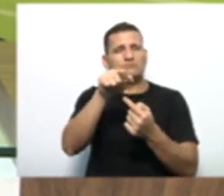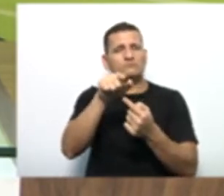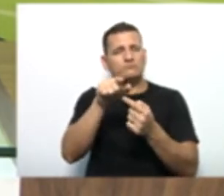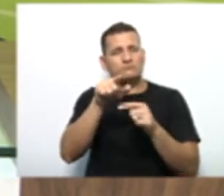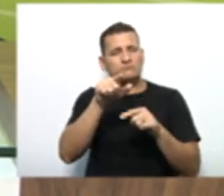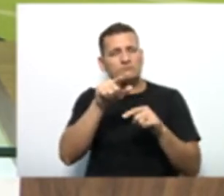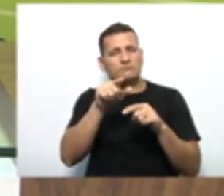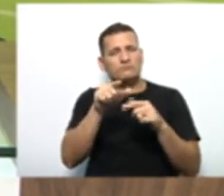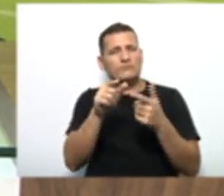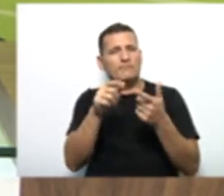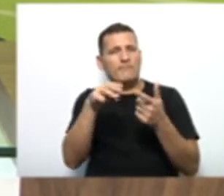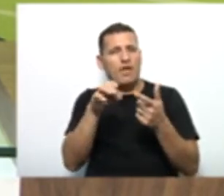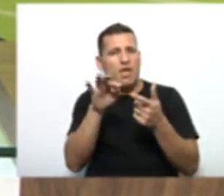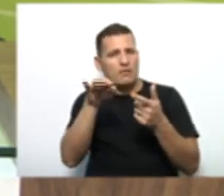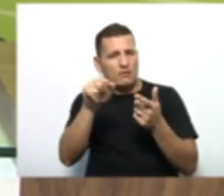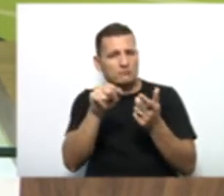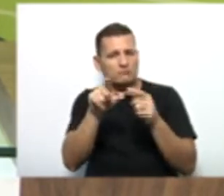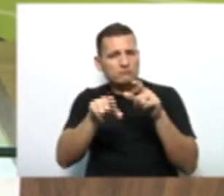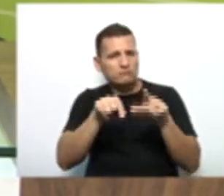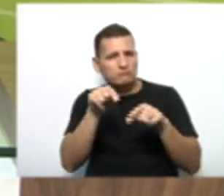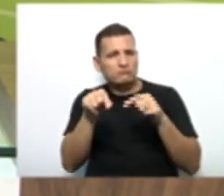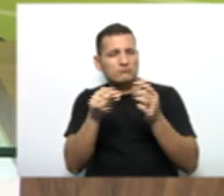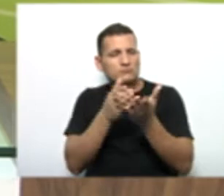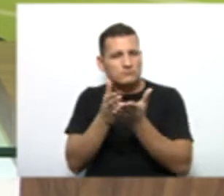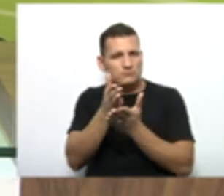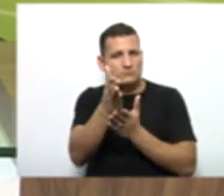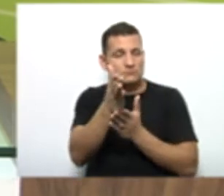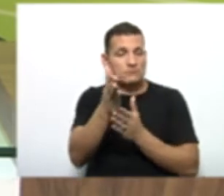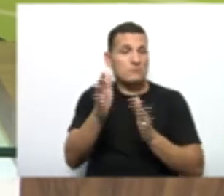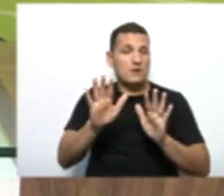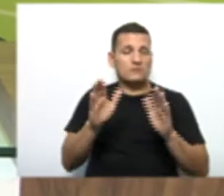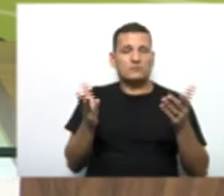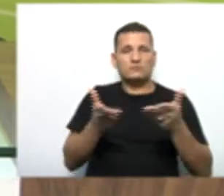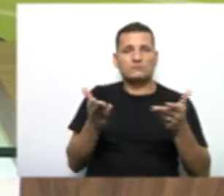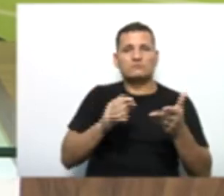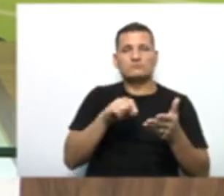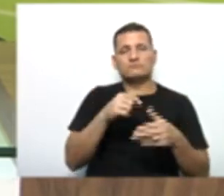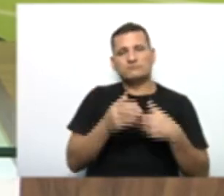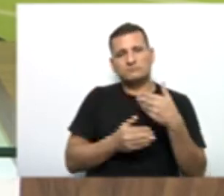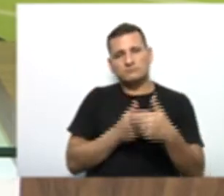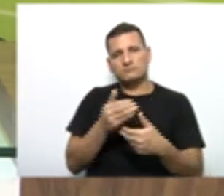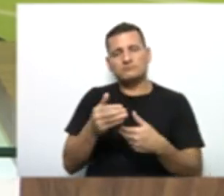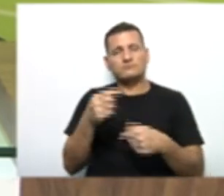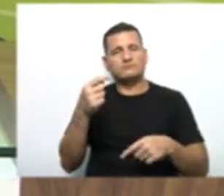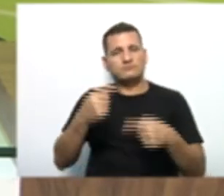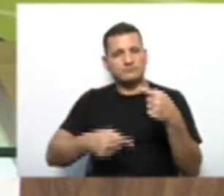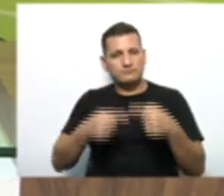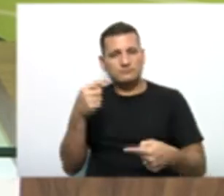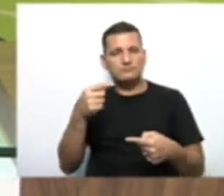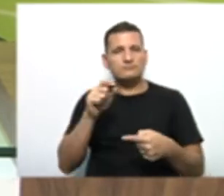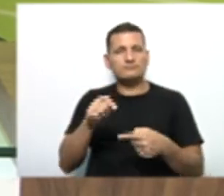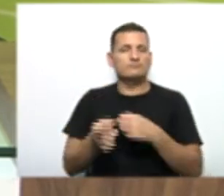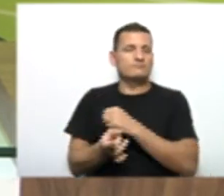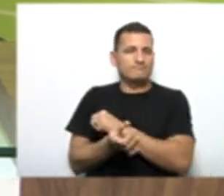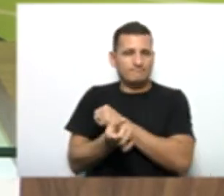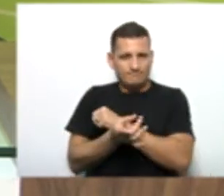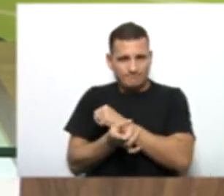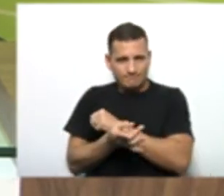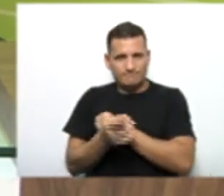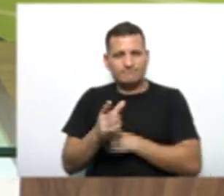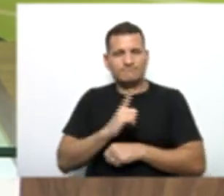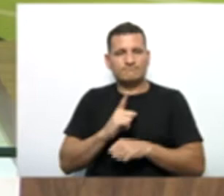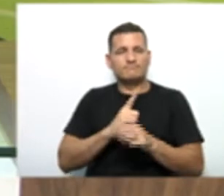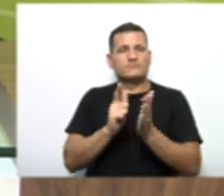Mas, sobretudo hoje, dentro desse processo que nós estamos passando, esse processo político, onde a corrupção vem ocupando as manchetes